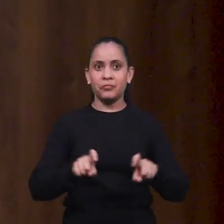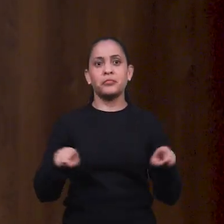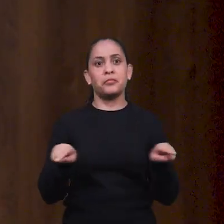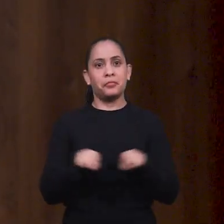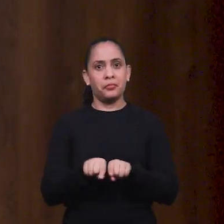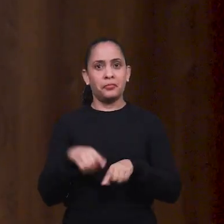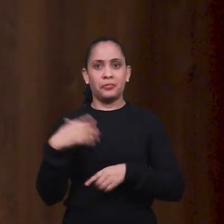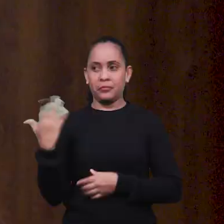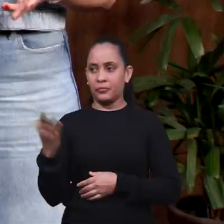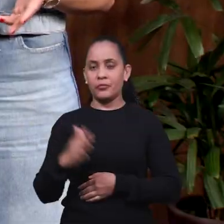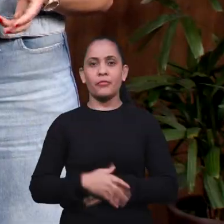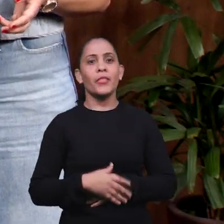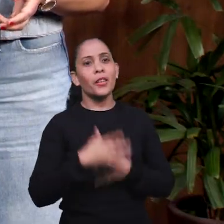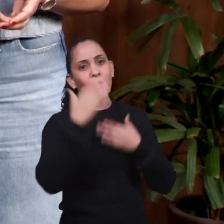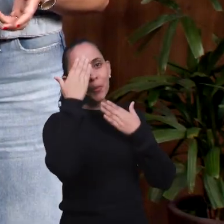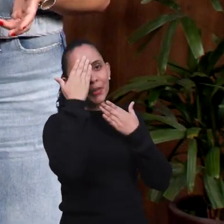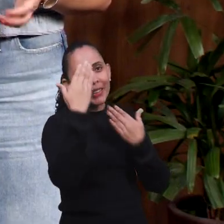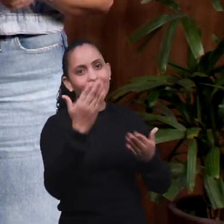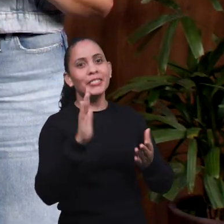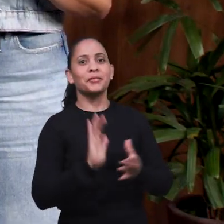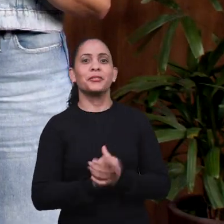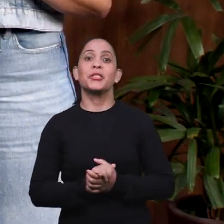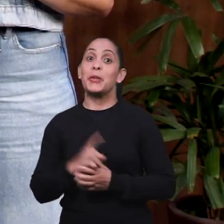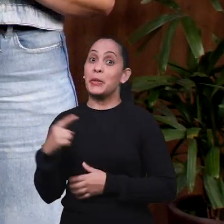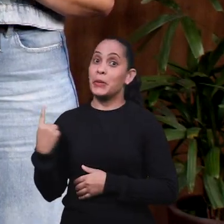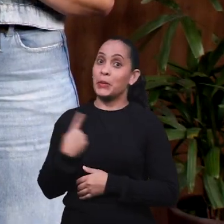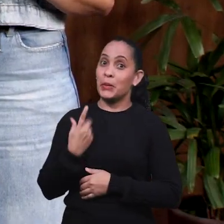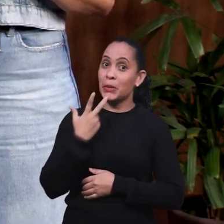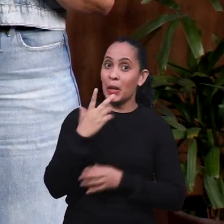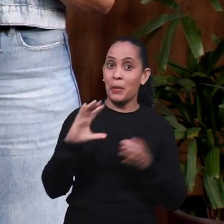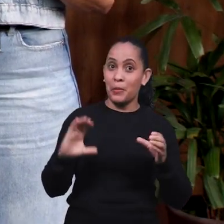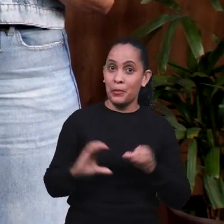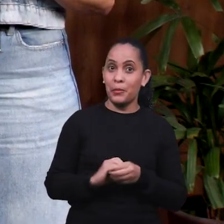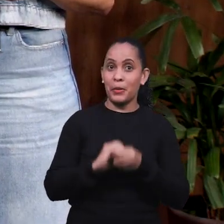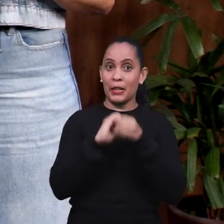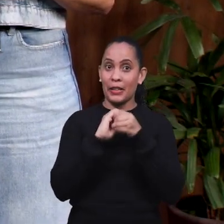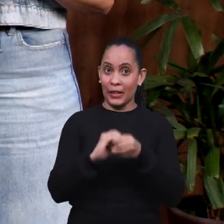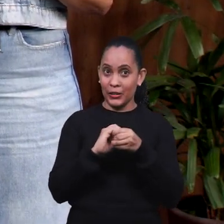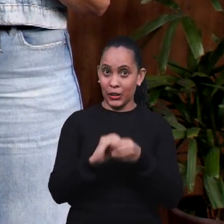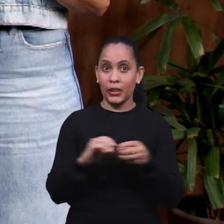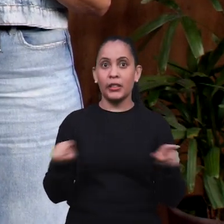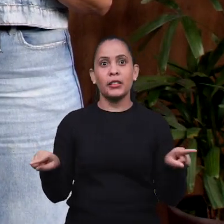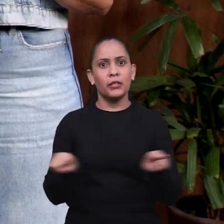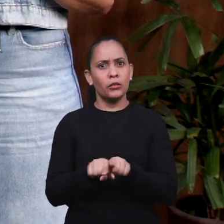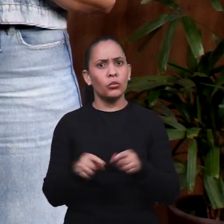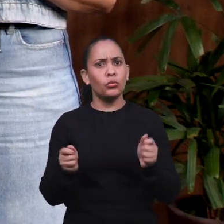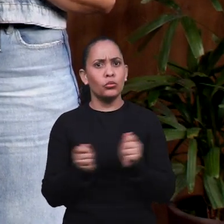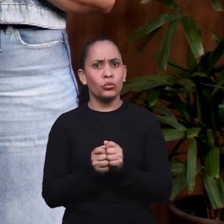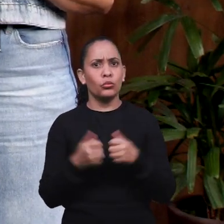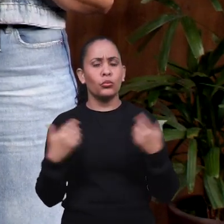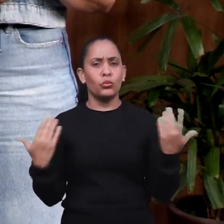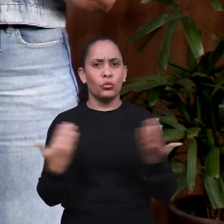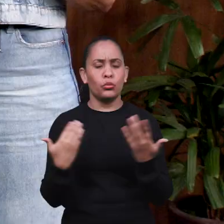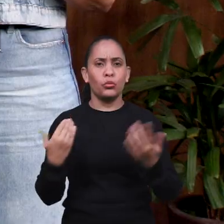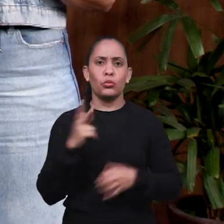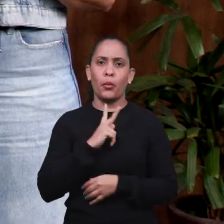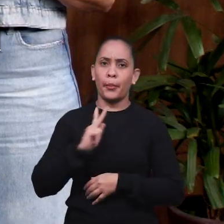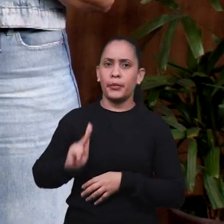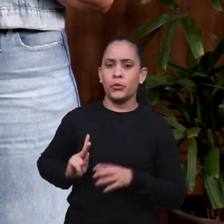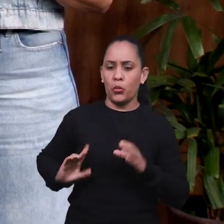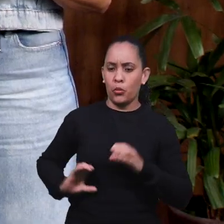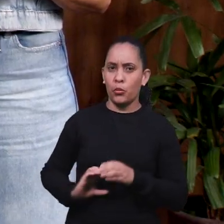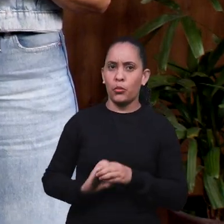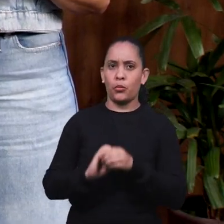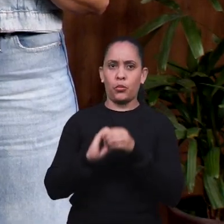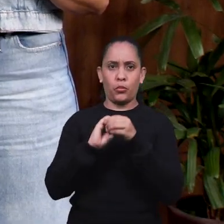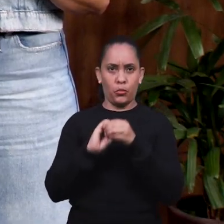pela Claudie Schmittel. Obrigada, João. Para falar sobre as cooperativas, está conectado conosco o presidente